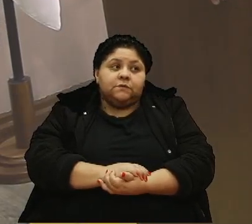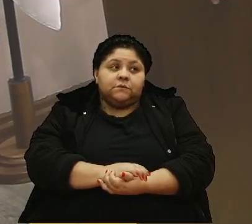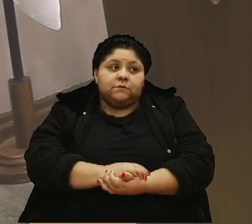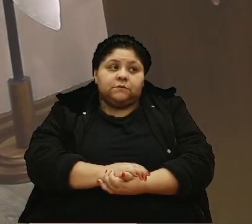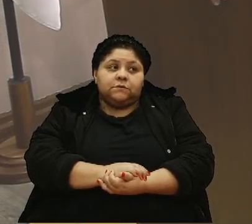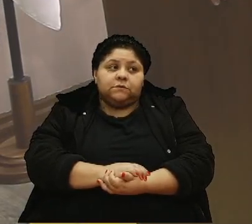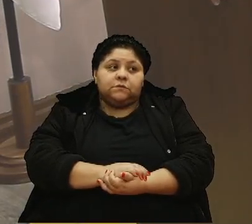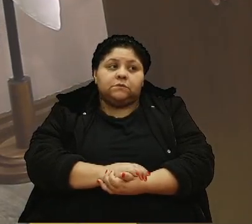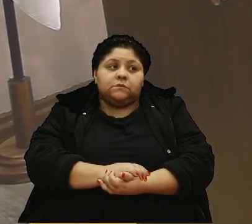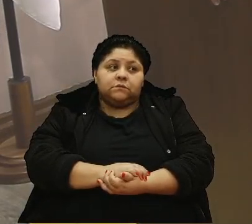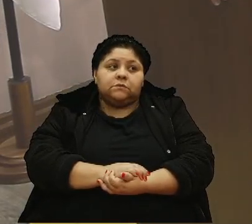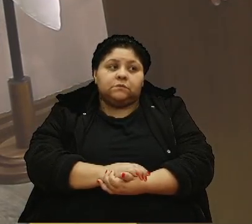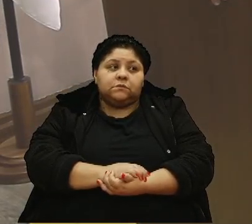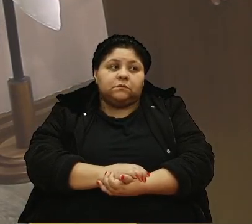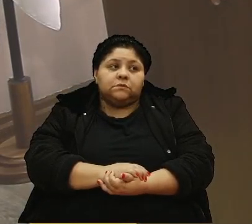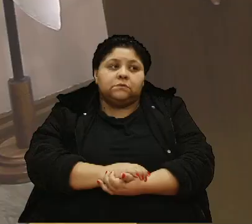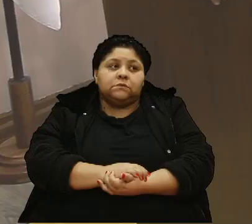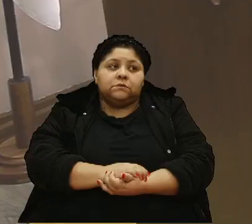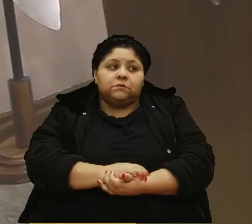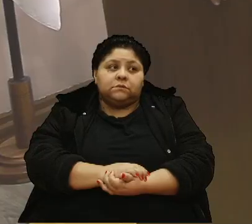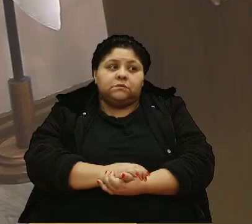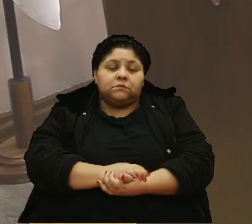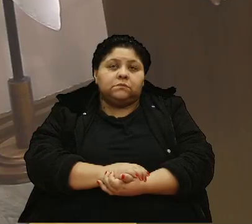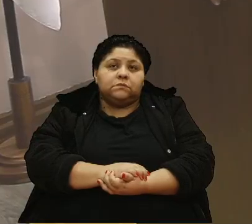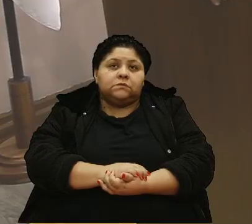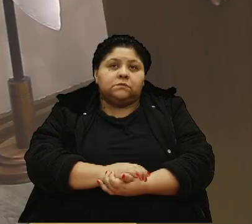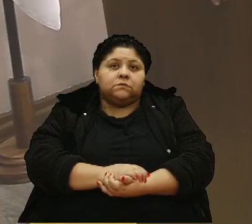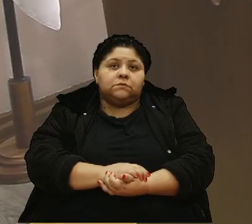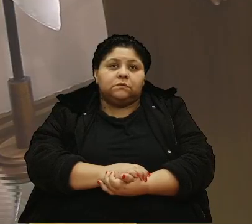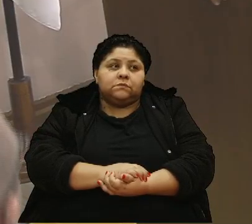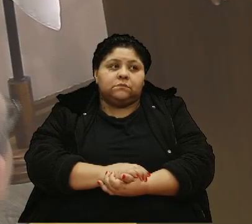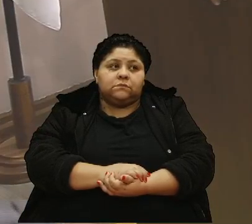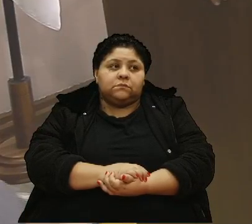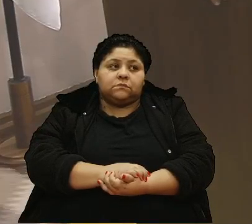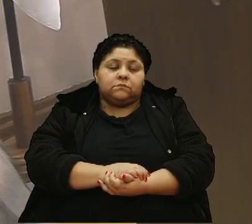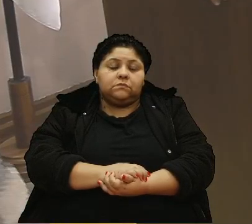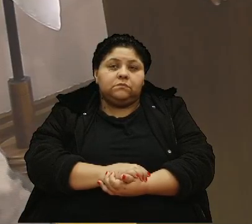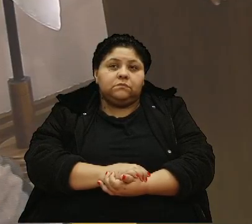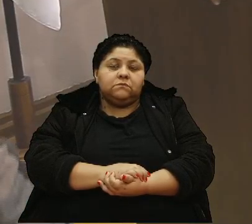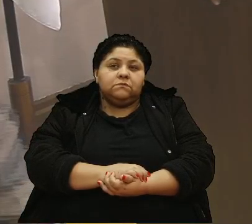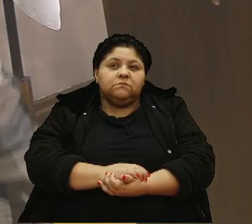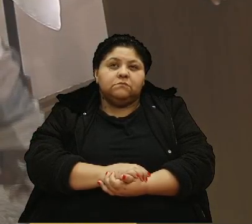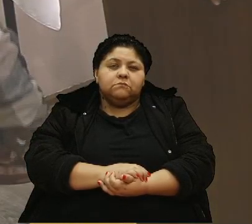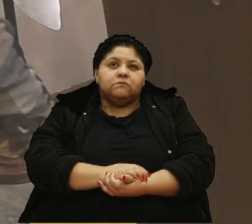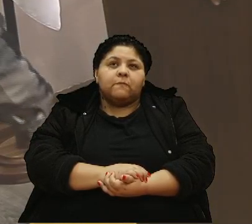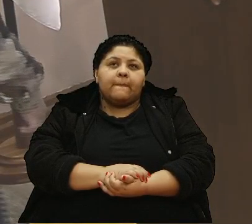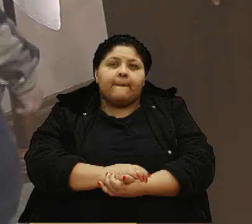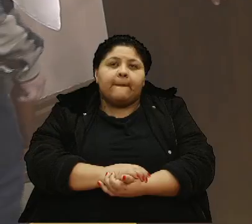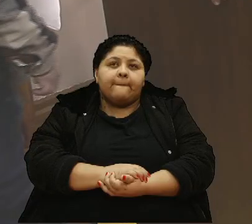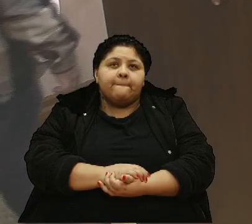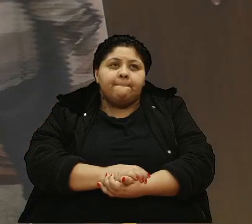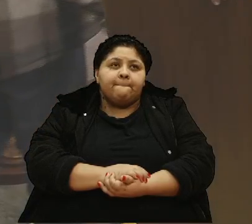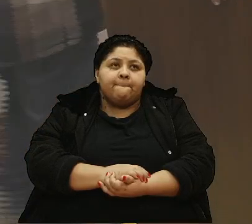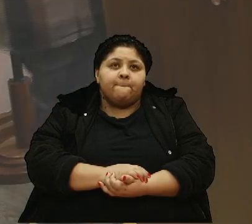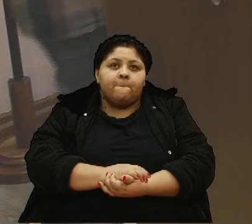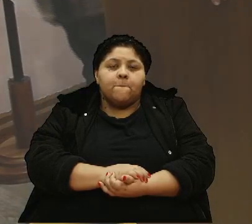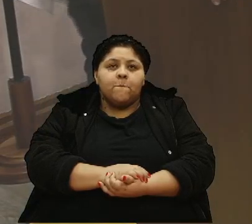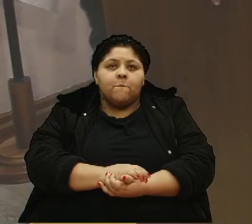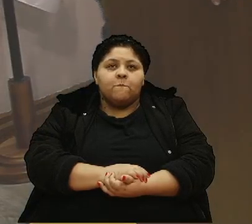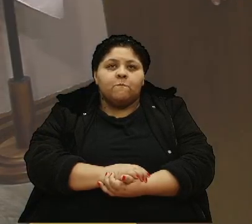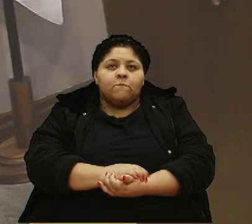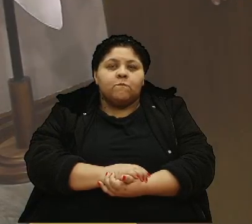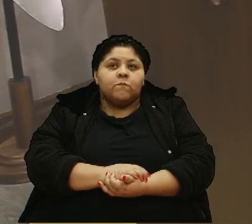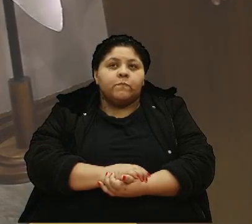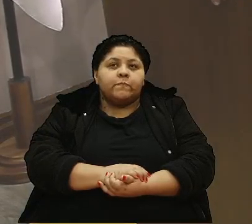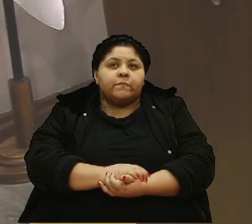6h40, tá? Eu e o Rafael farão as vacinas agora. Mas vou deixar a parte técnica, então, doutor, secretário. Muito bem. Volta o